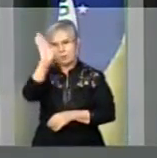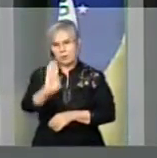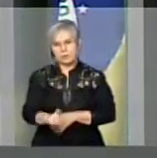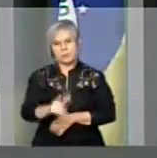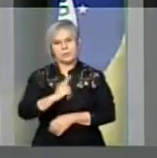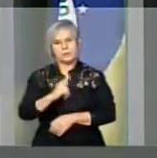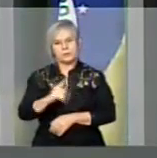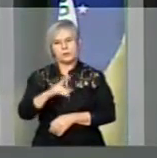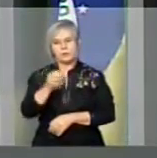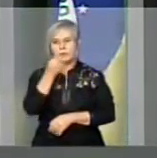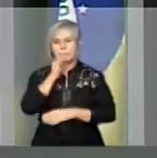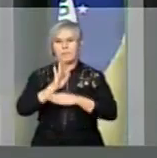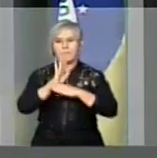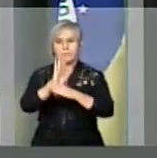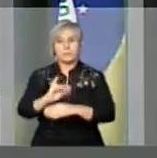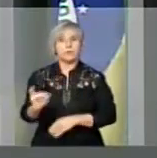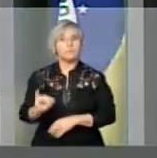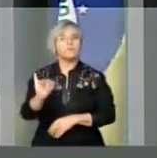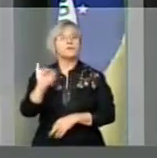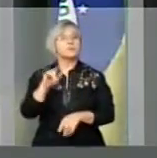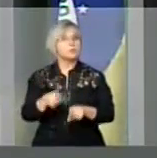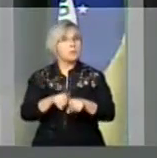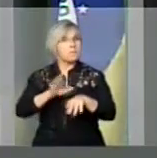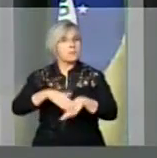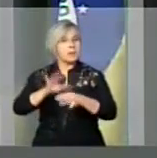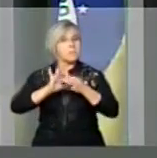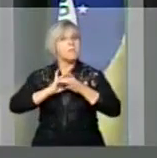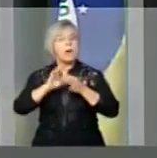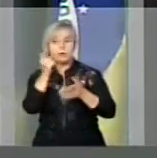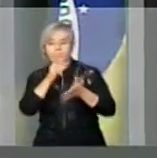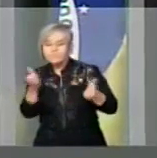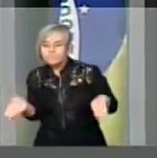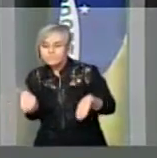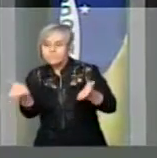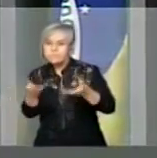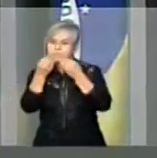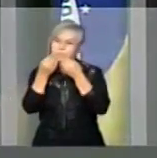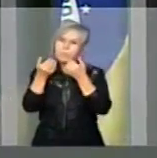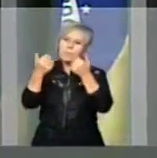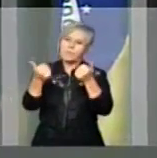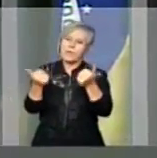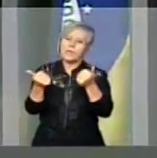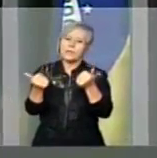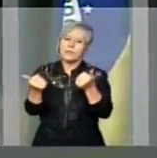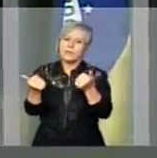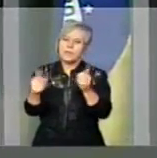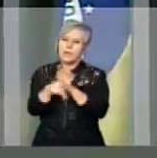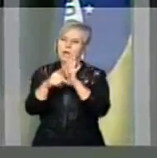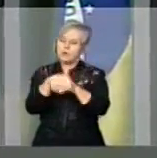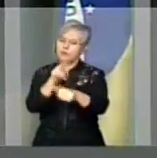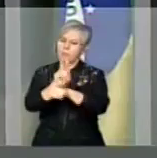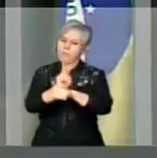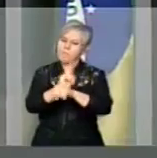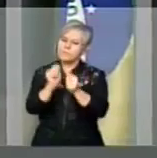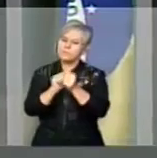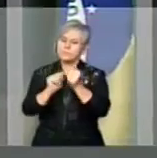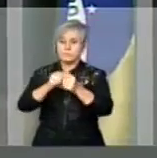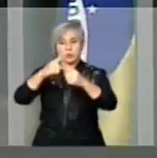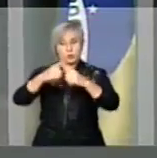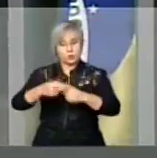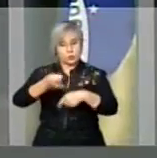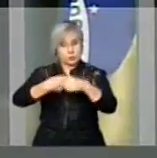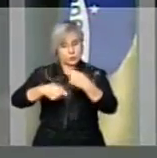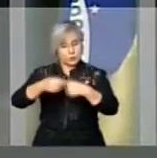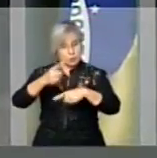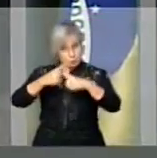com benefício importante e muito mais liberdade para promover com sucesso suas respectivas coberturas dos Jogos.